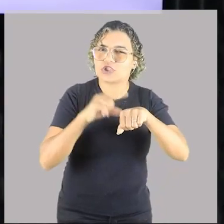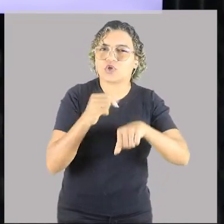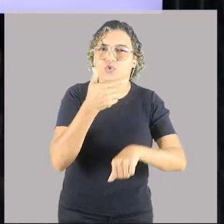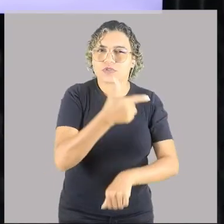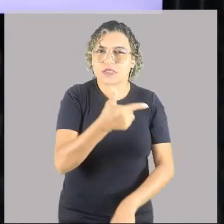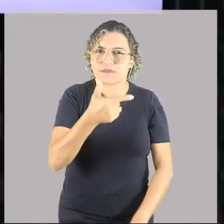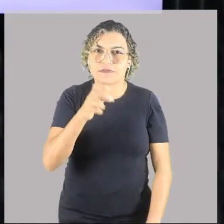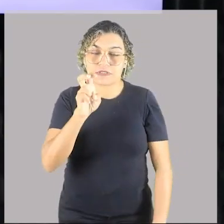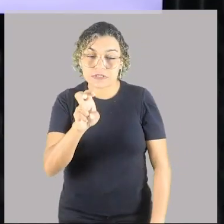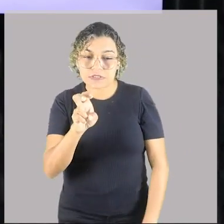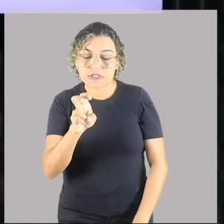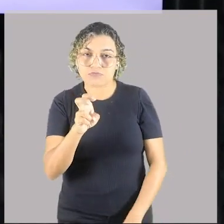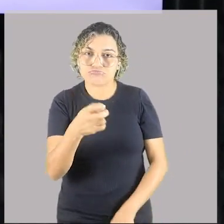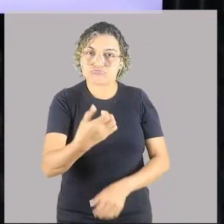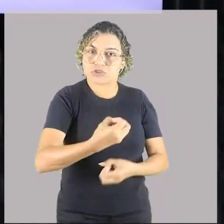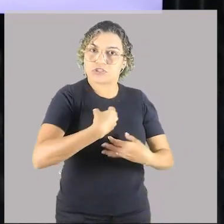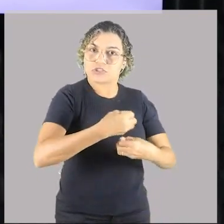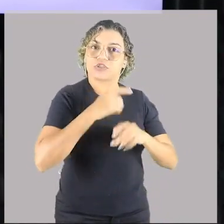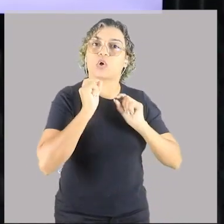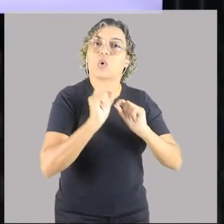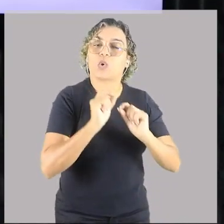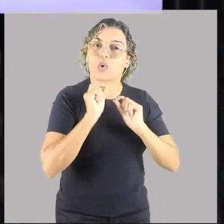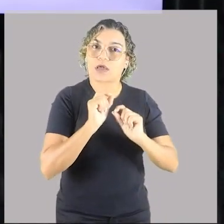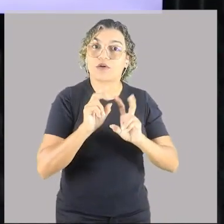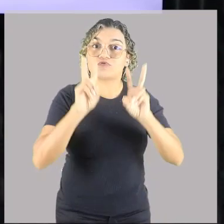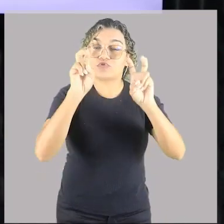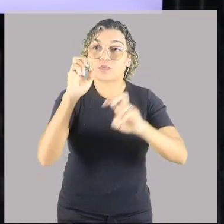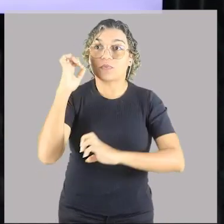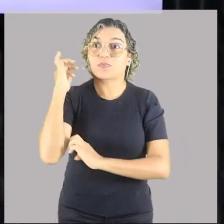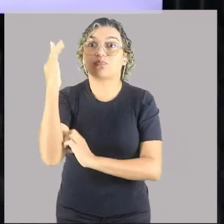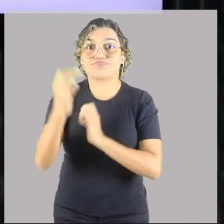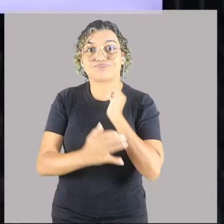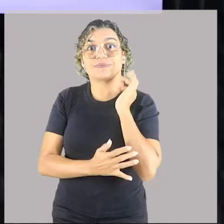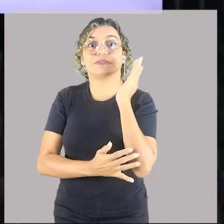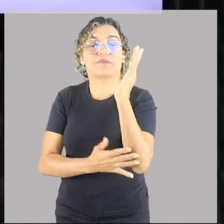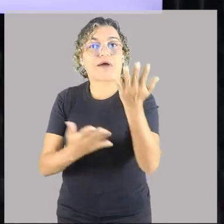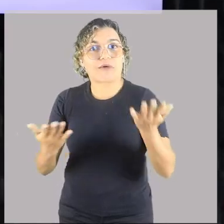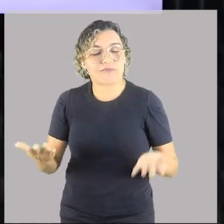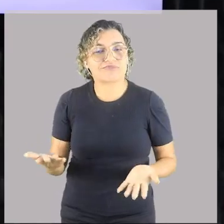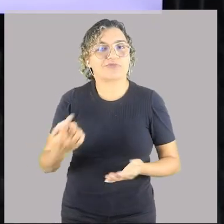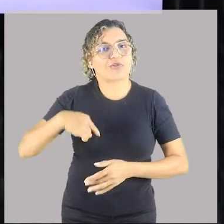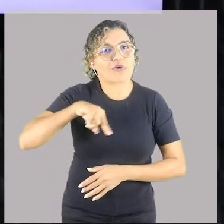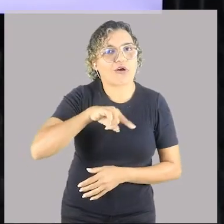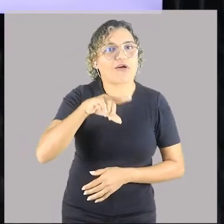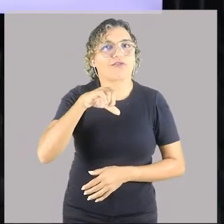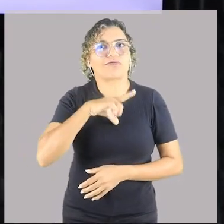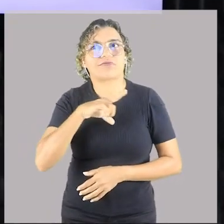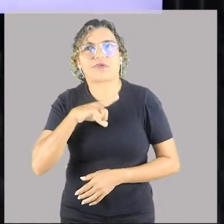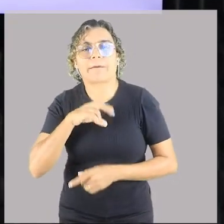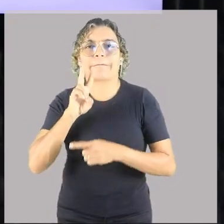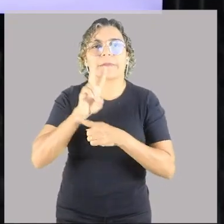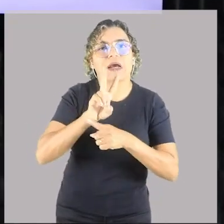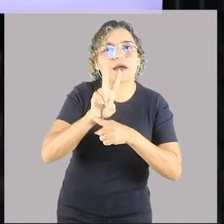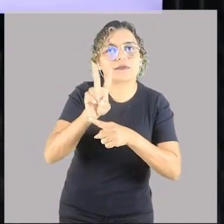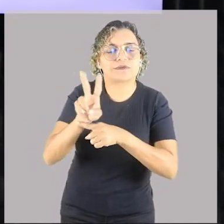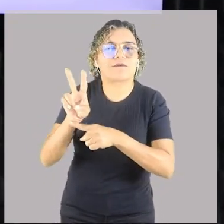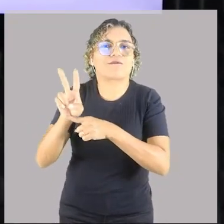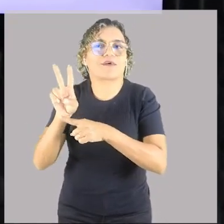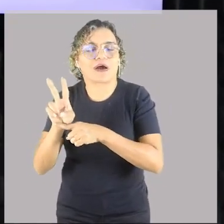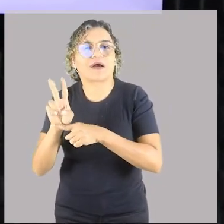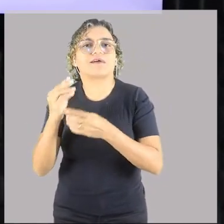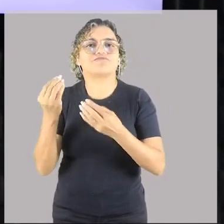ensinando? Ele vai nos trazer justamente a questão ambiental, que nós temos, que preservar